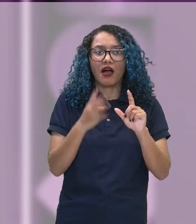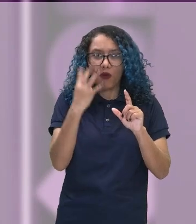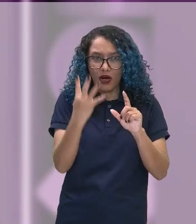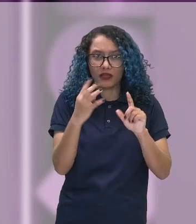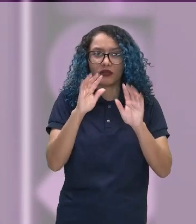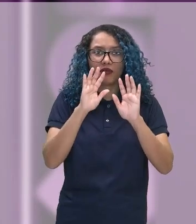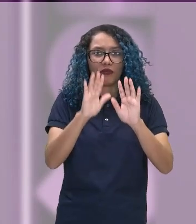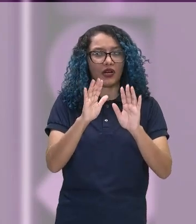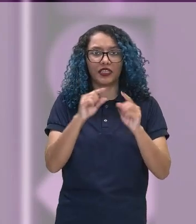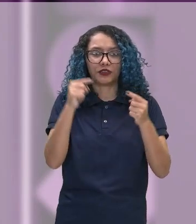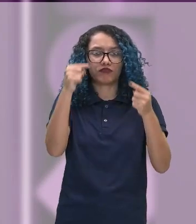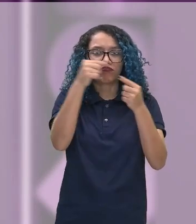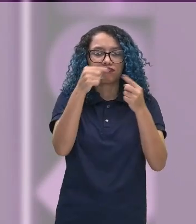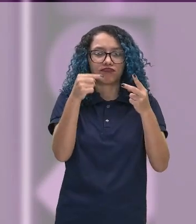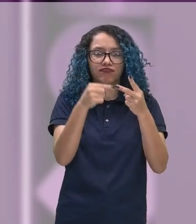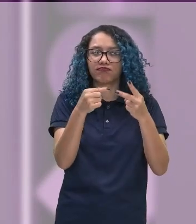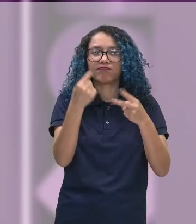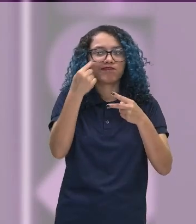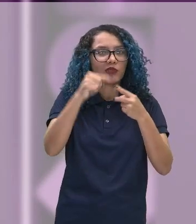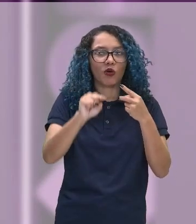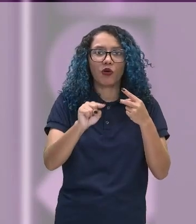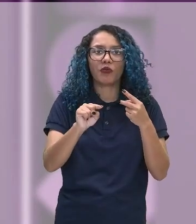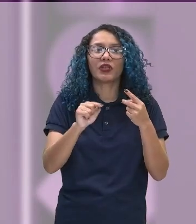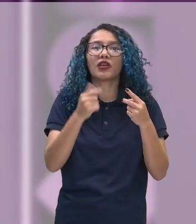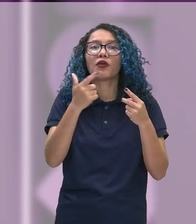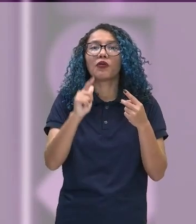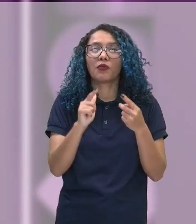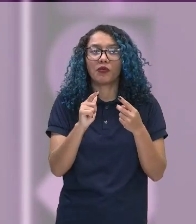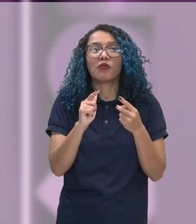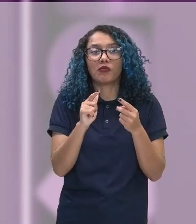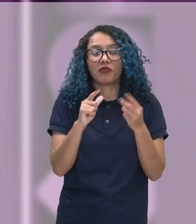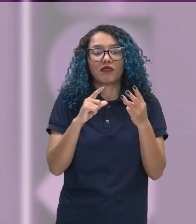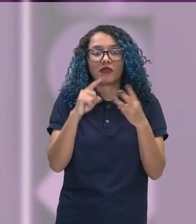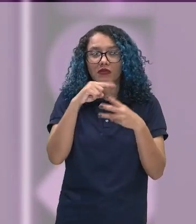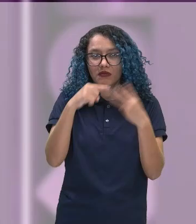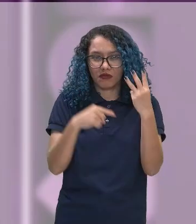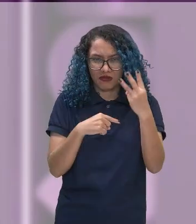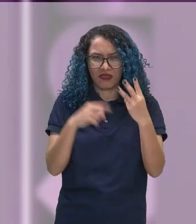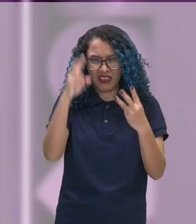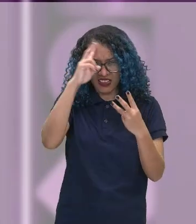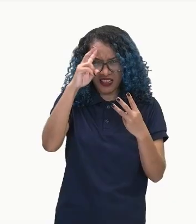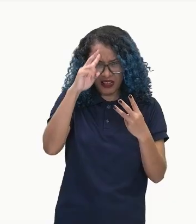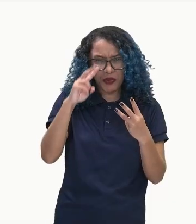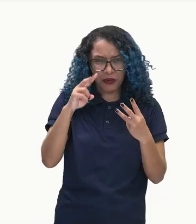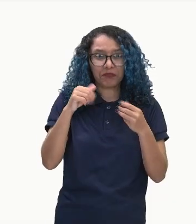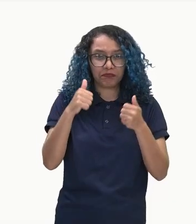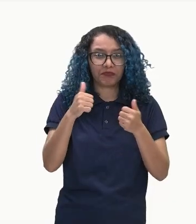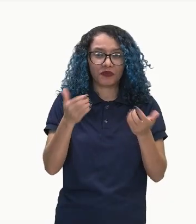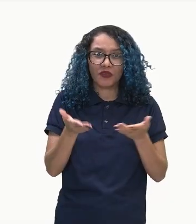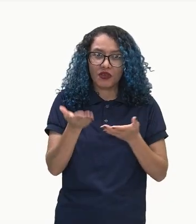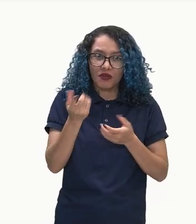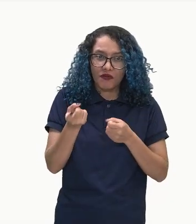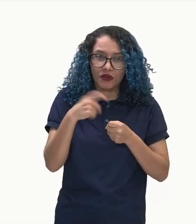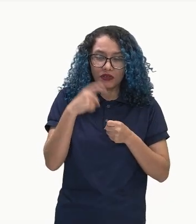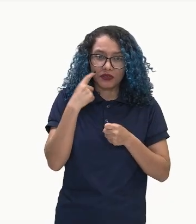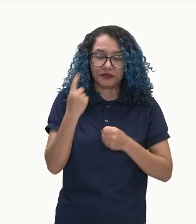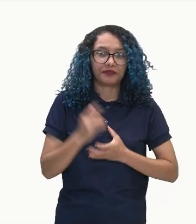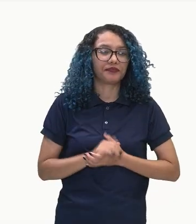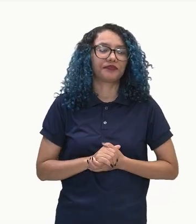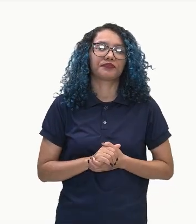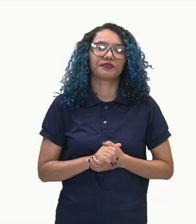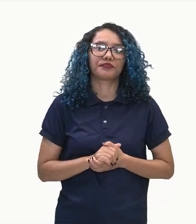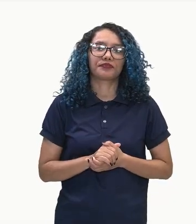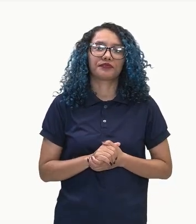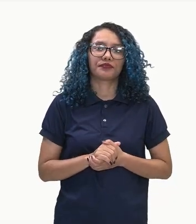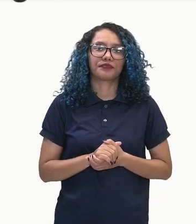tampouco como paralelogramo, tá bom? Tudo bem? Lembrou? Então, vem aqui comigo. Bora na próxima